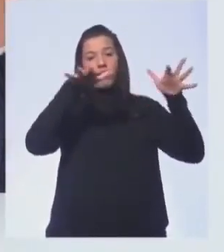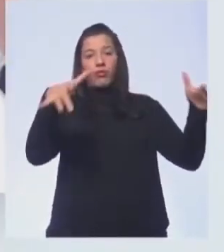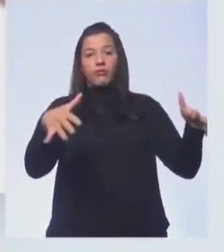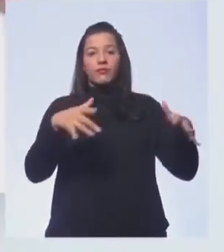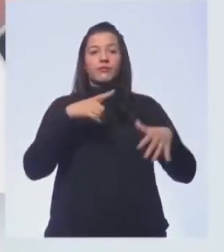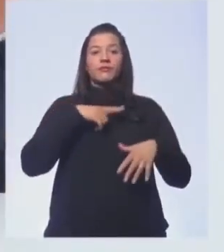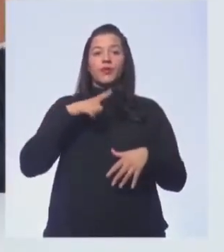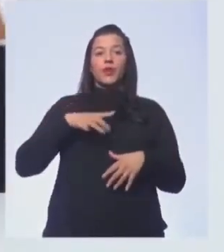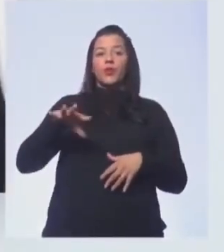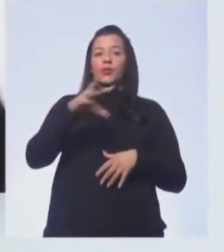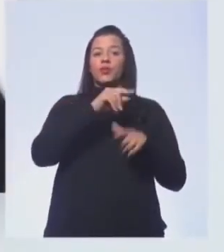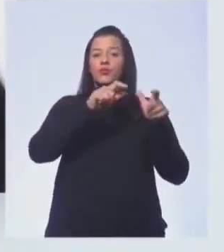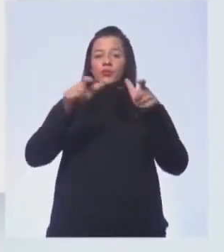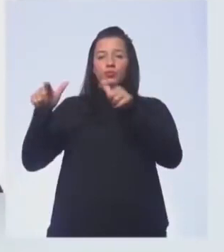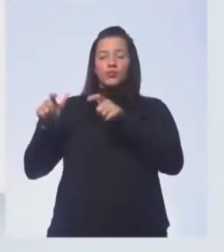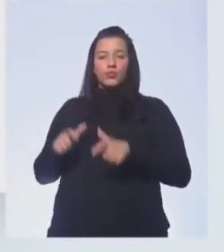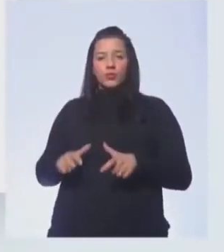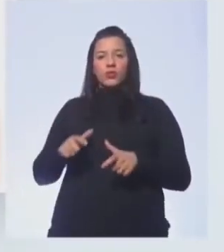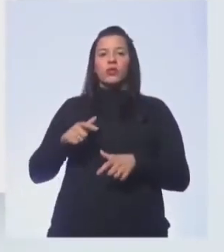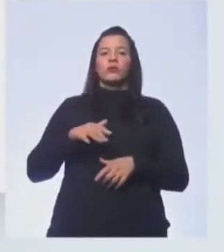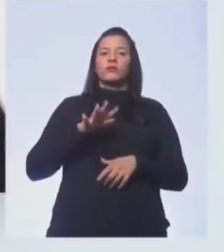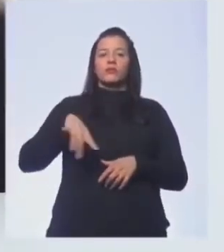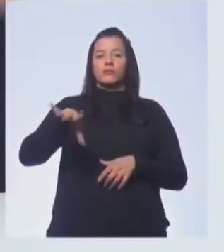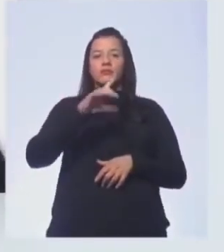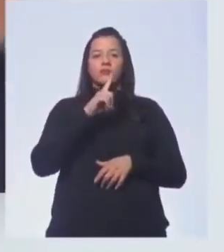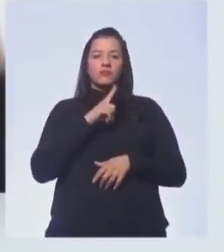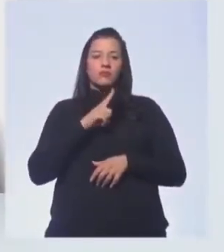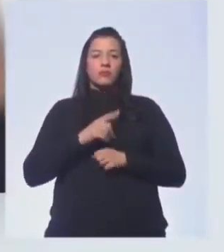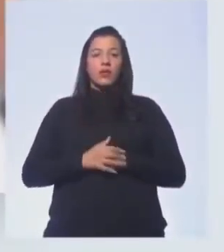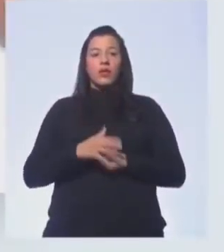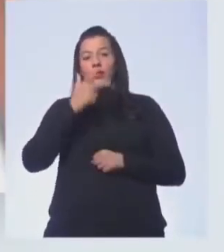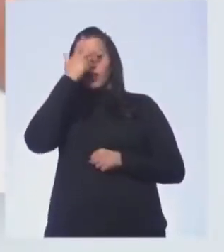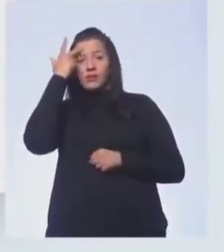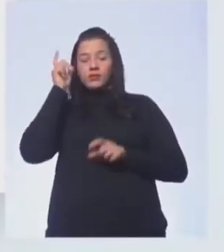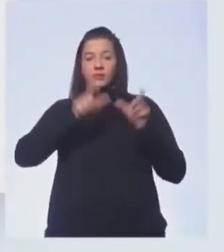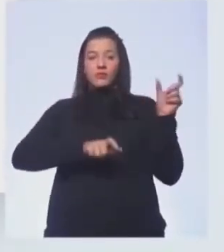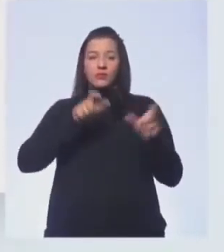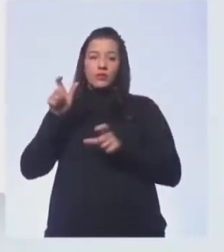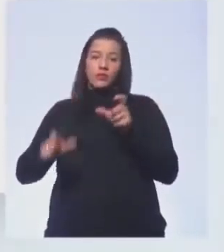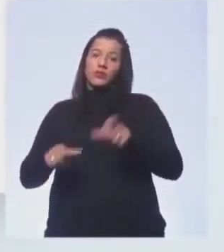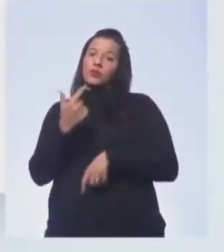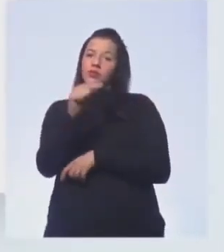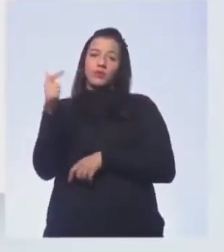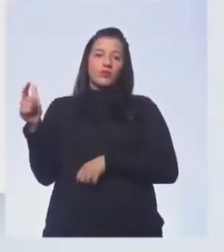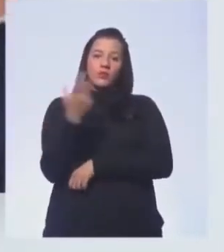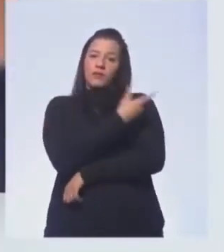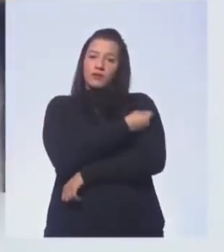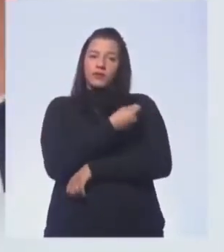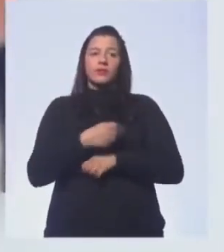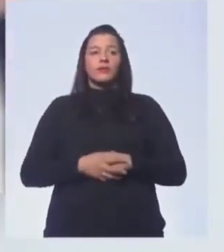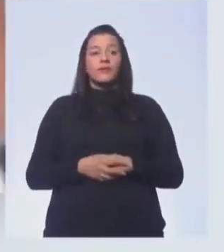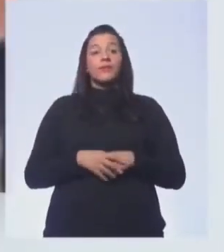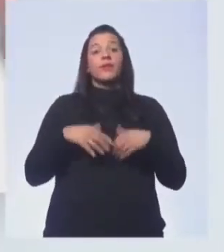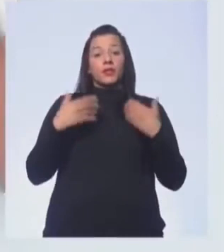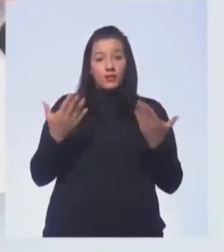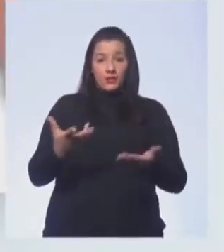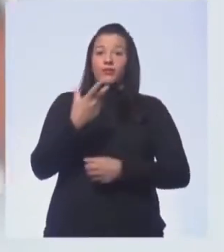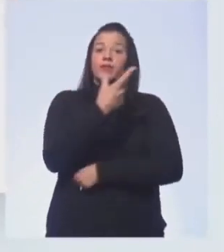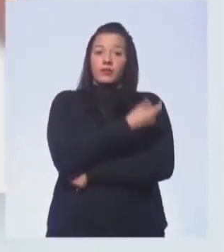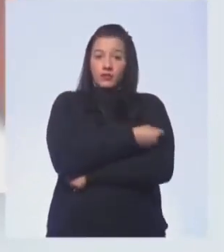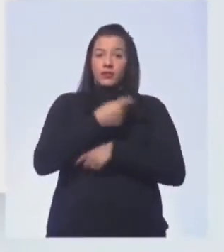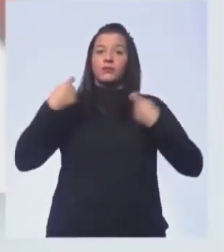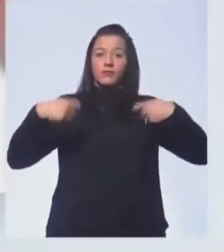ditos buracos ou falhas desta cobertura, ou seja, nas pessoas não vacinadas. Sim, as vacinas são